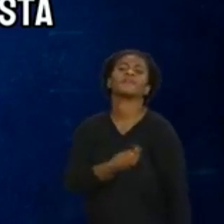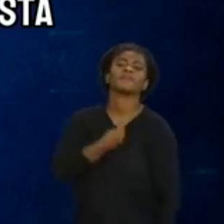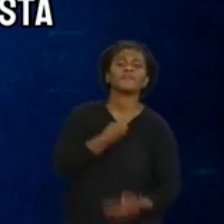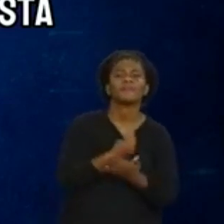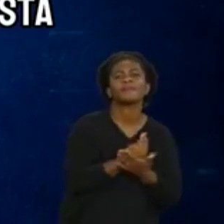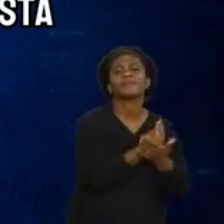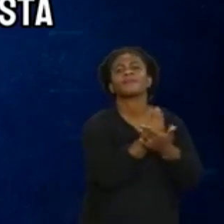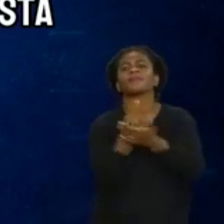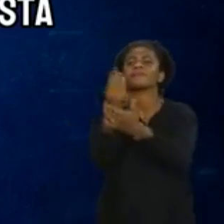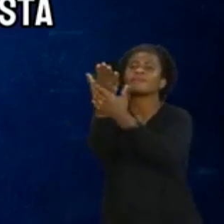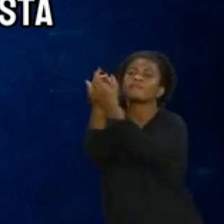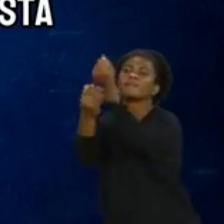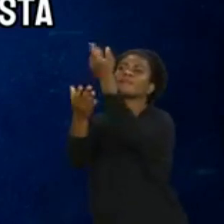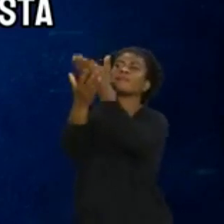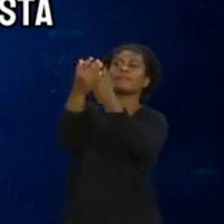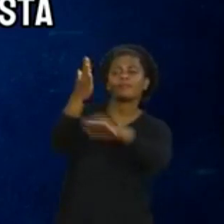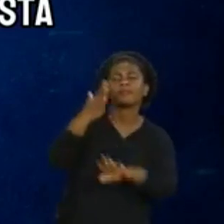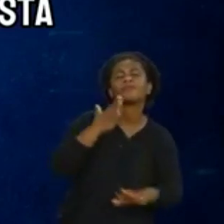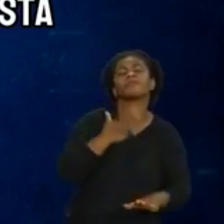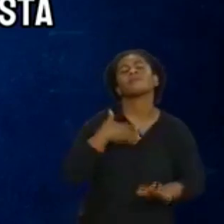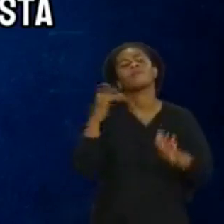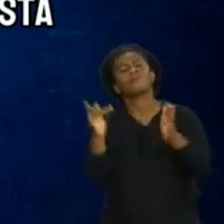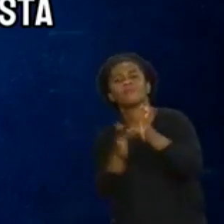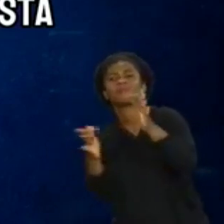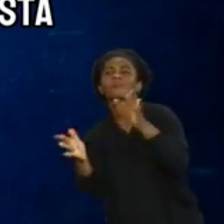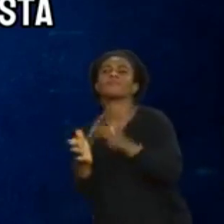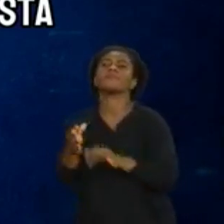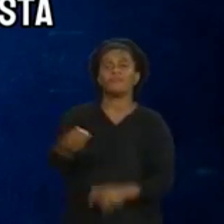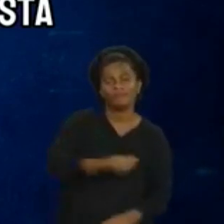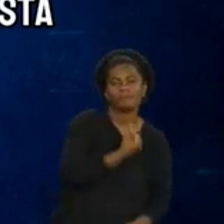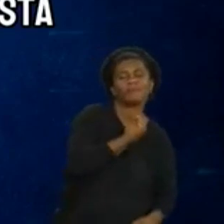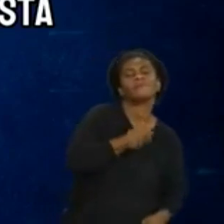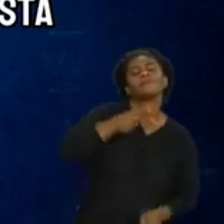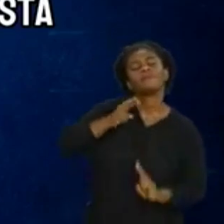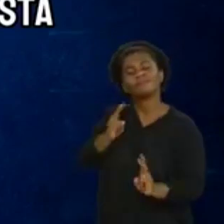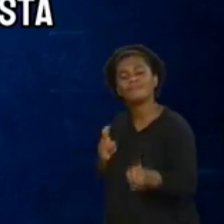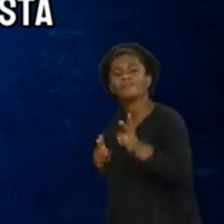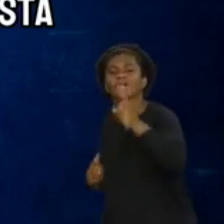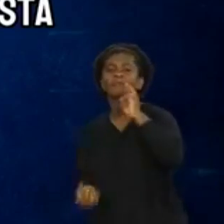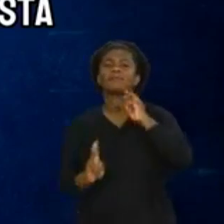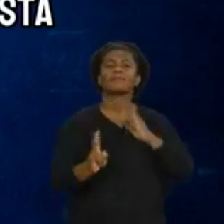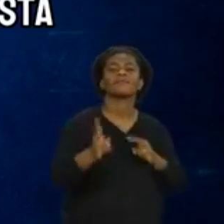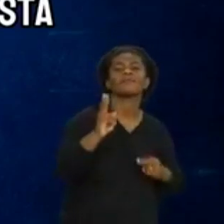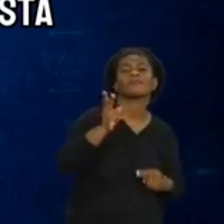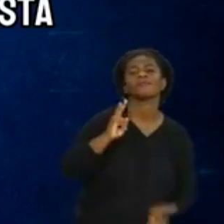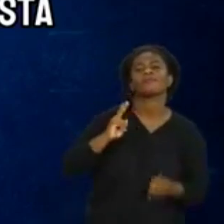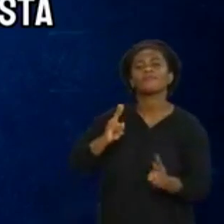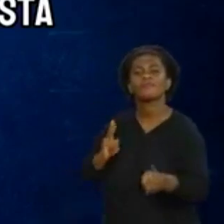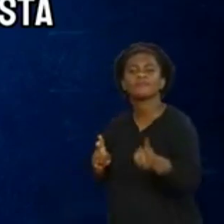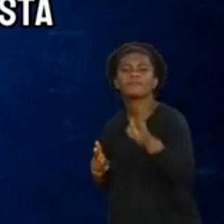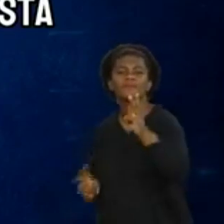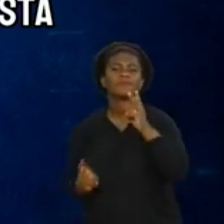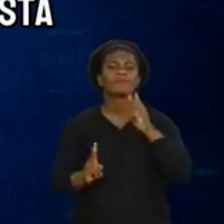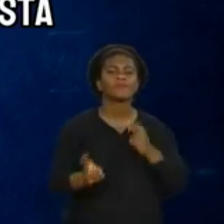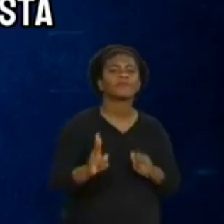a minha vida está nas mãos do meu Jesus, que vivo está.